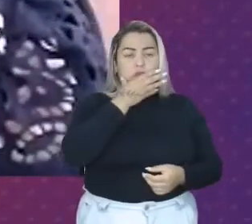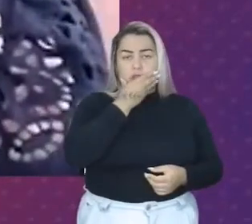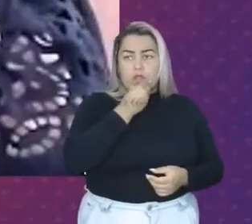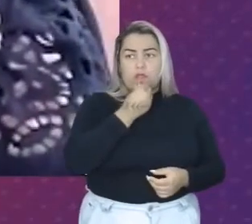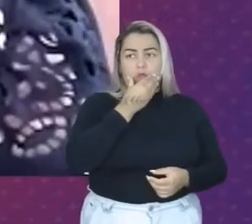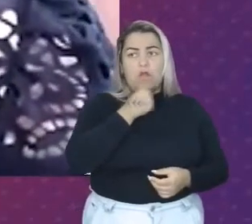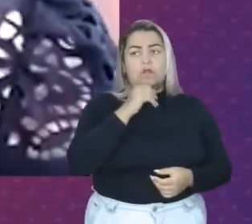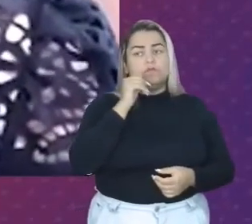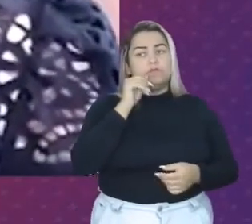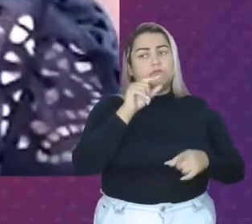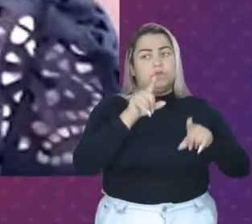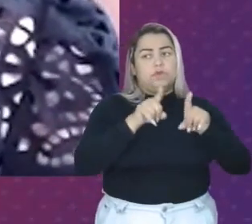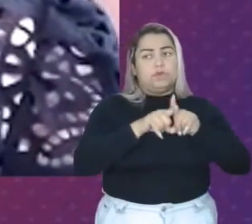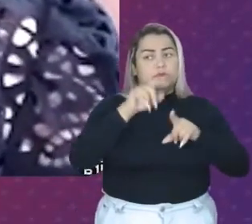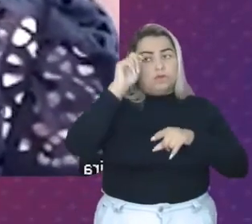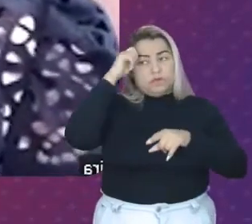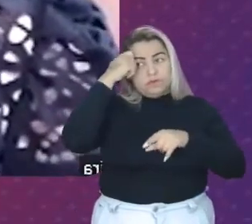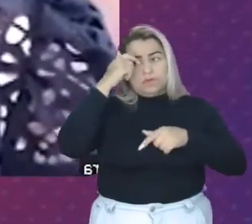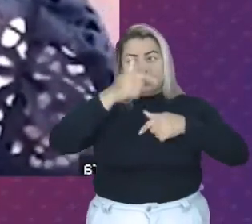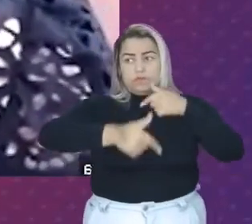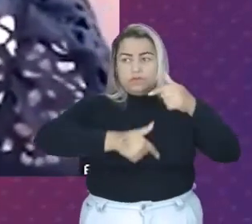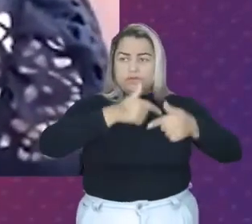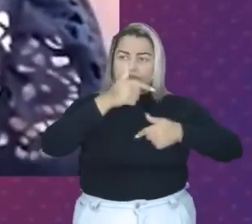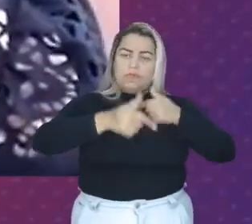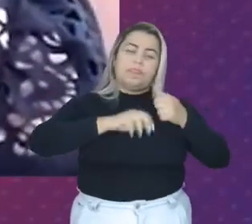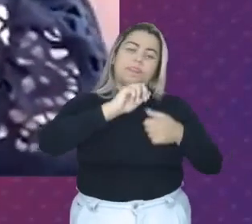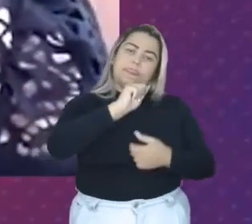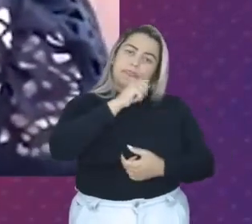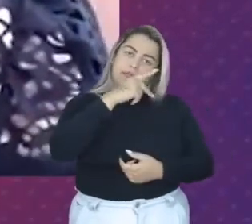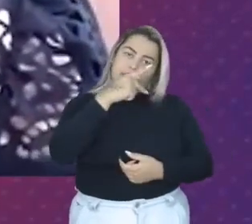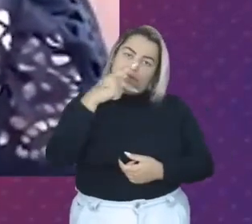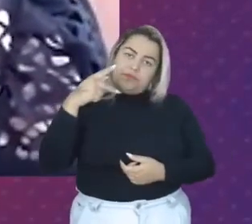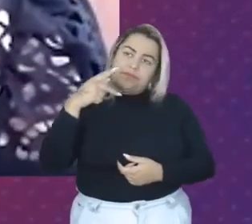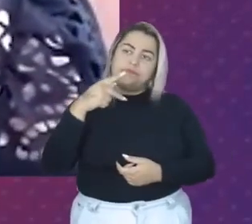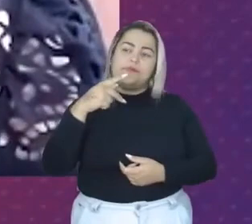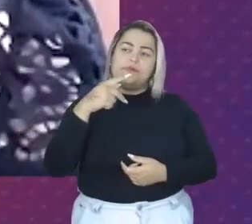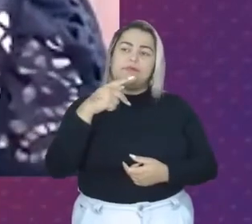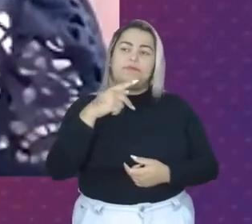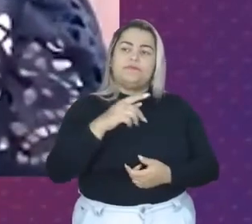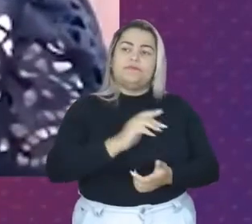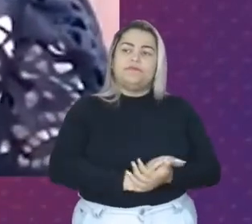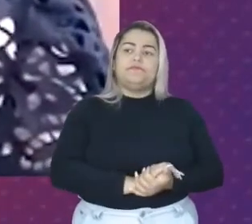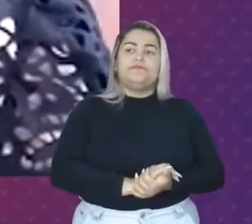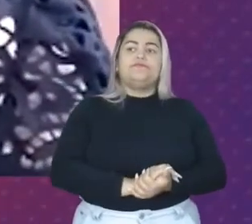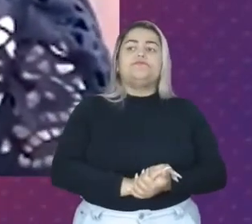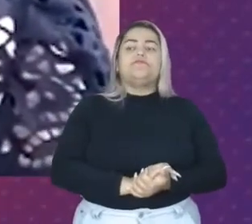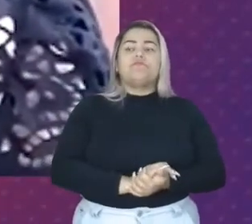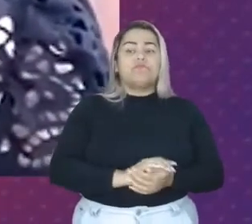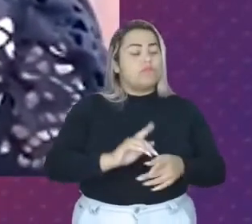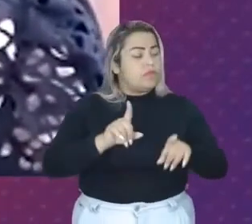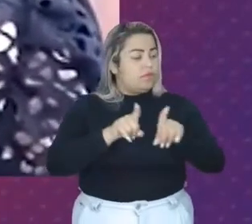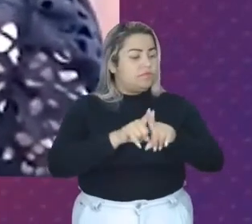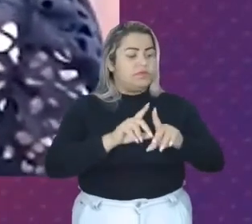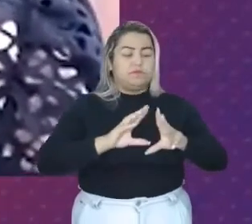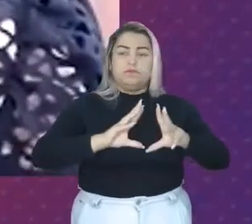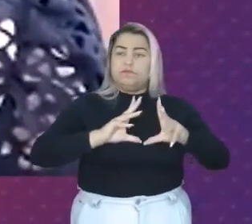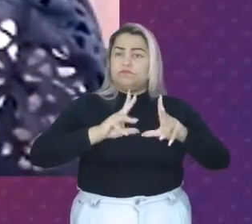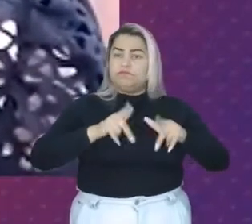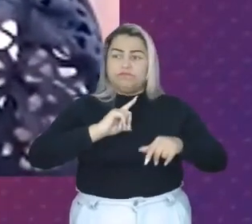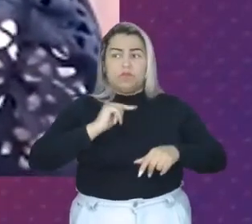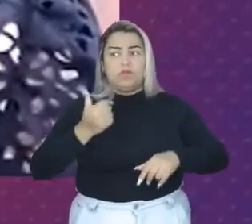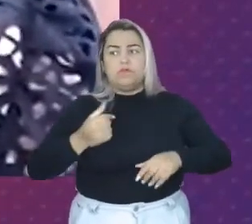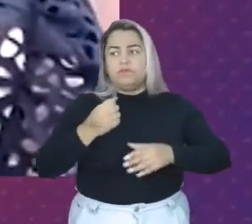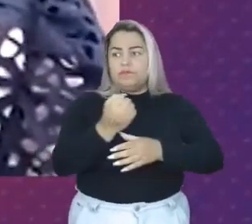que trabalham nos aplicativos, né, uma precarização total, sem nenhuma segurança,